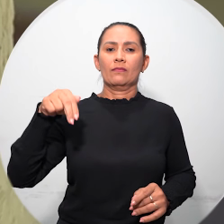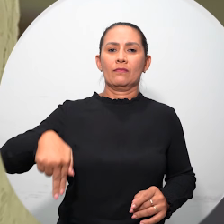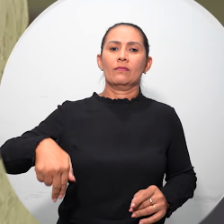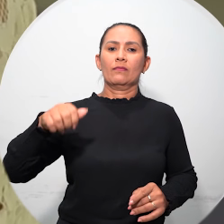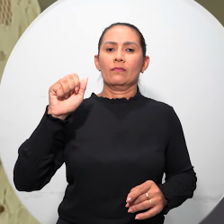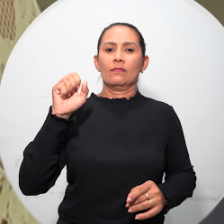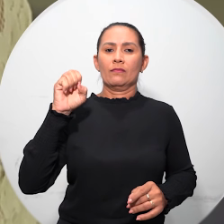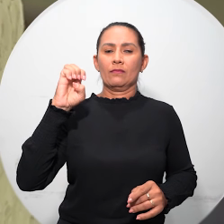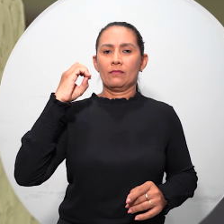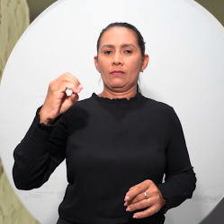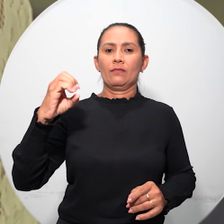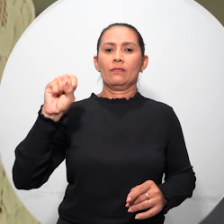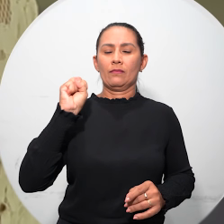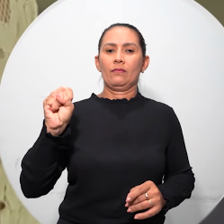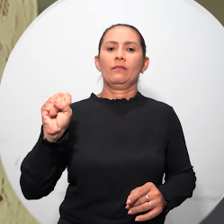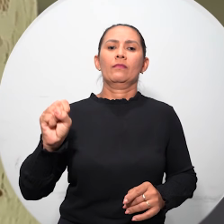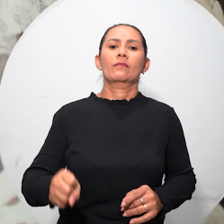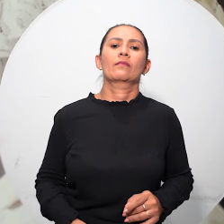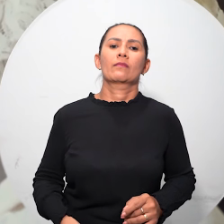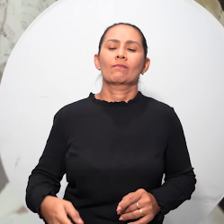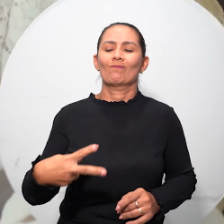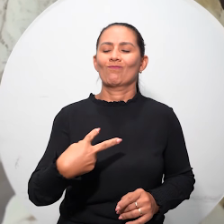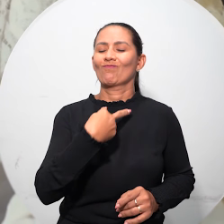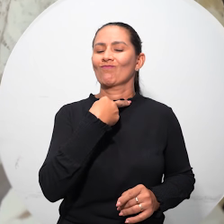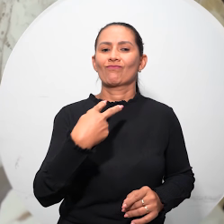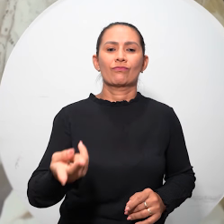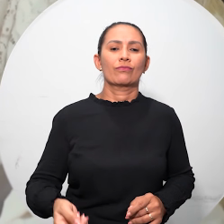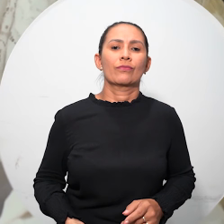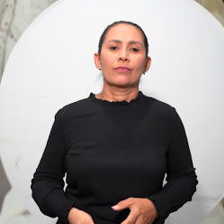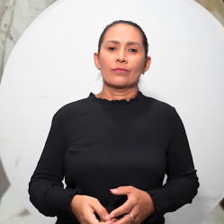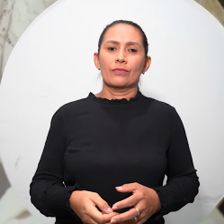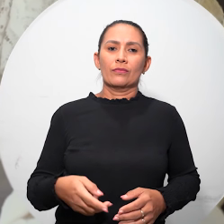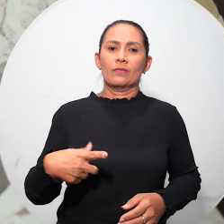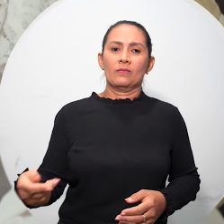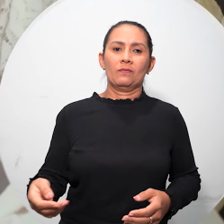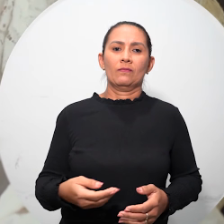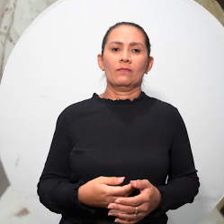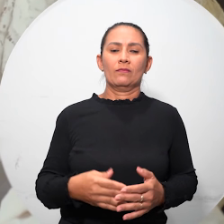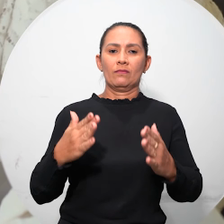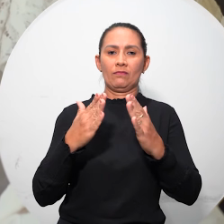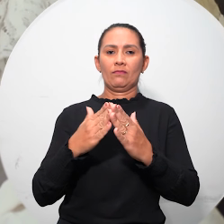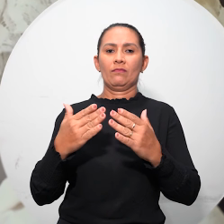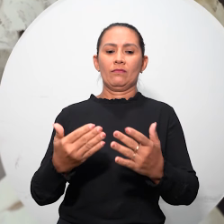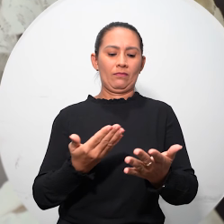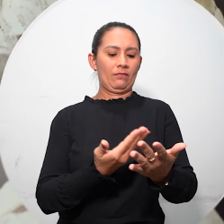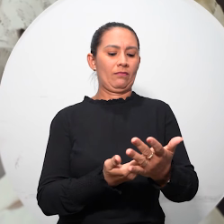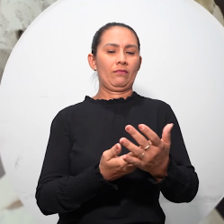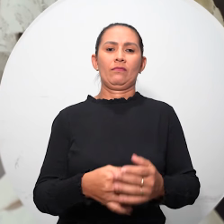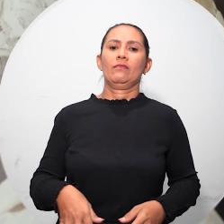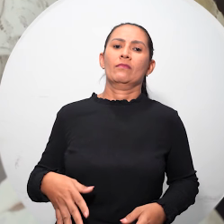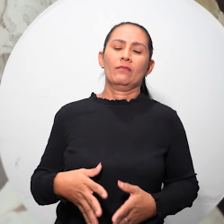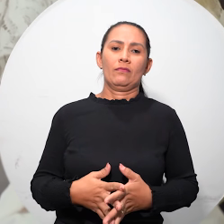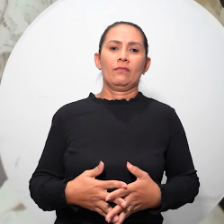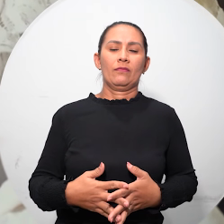quando eu fui saindo, ele foi dizendo, olha que moça bonita. Ele disse. Aí chamou a prima dele, olha que moça bonita. A prima dele veio lá fora e disse,